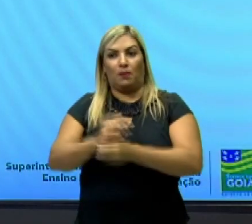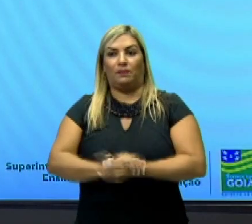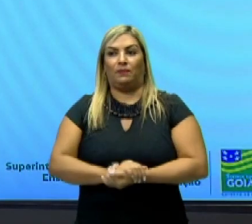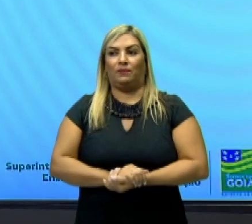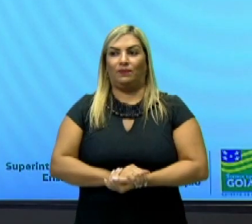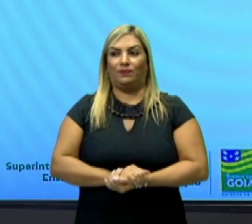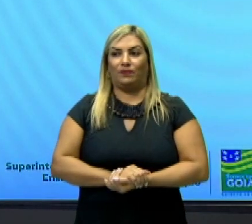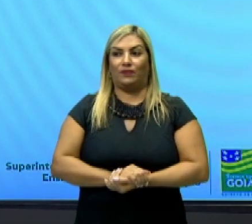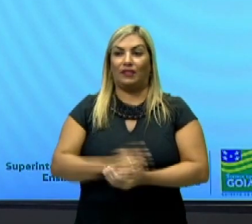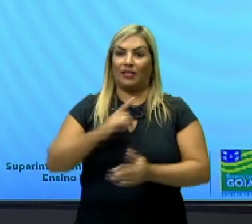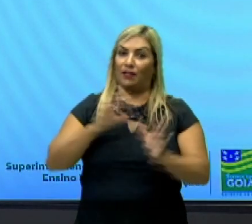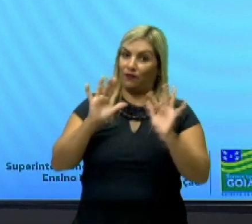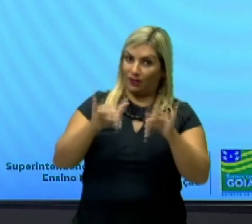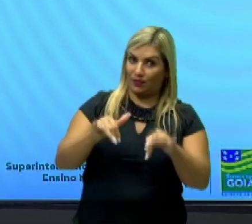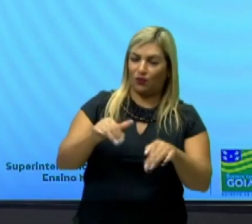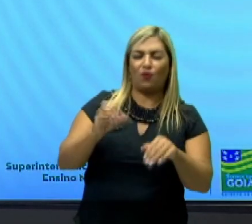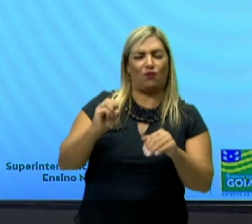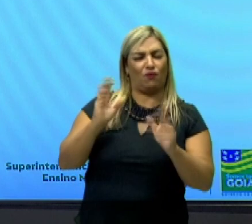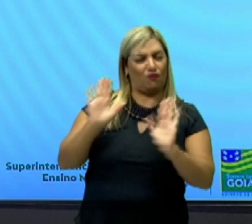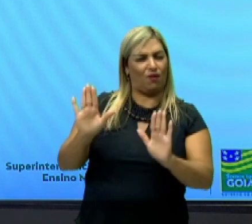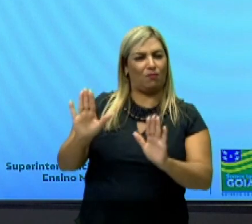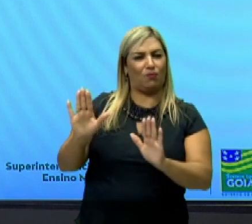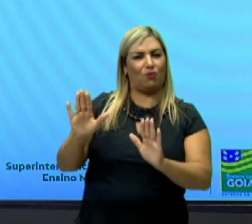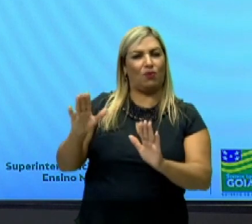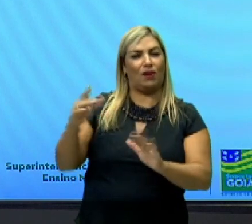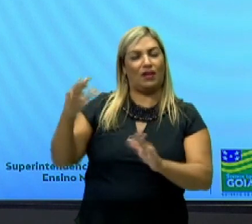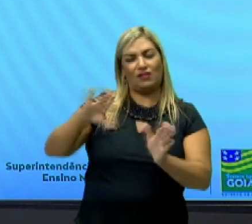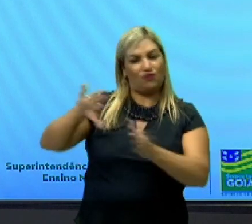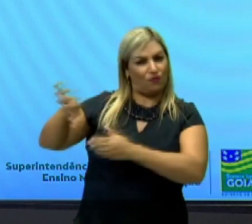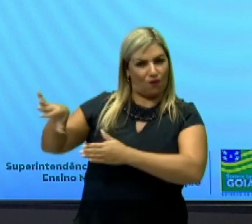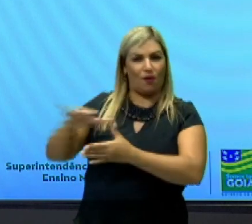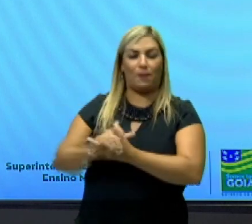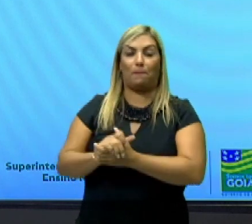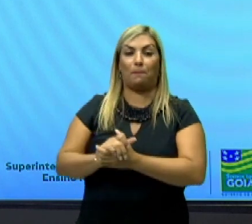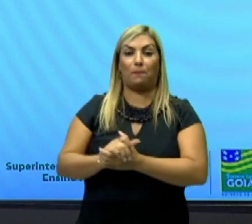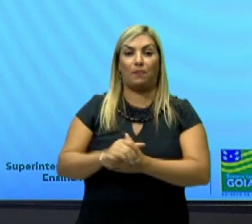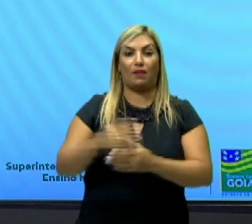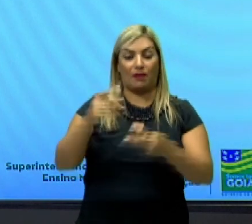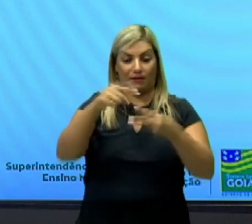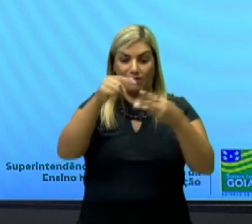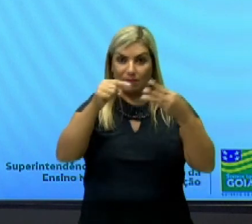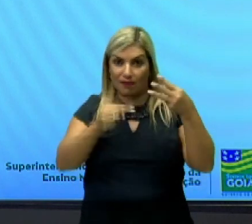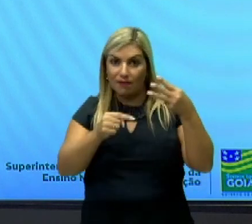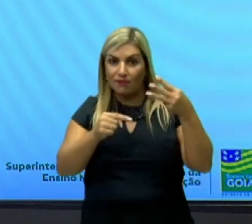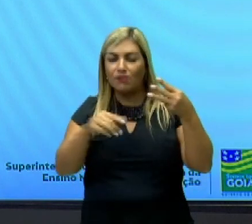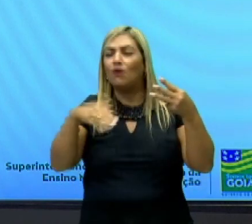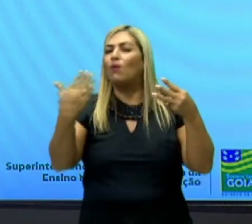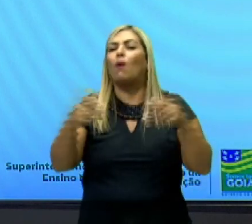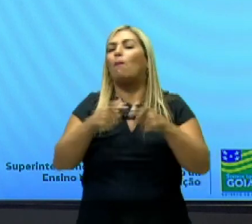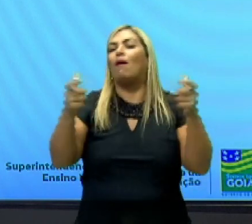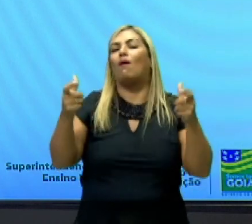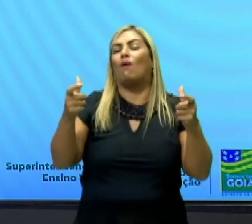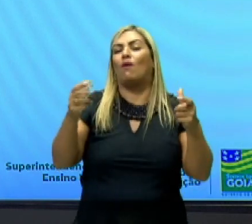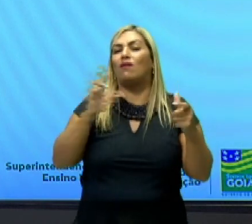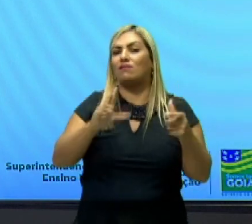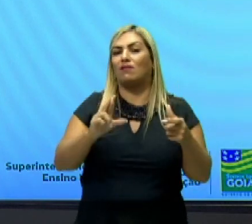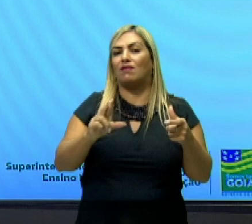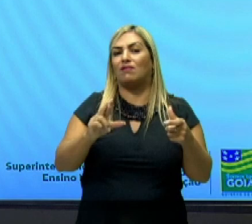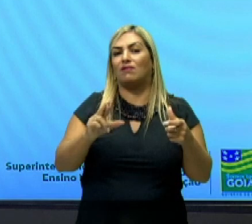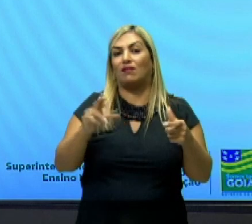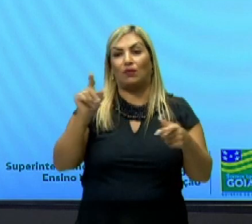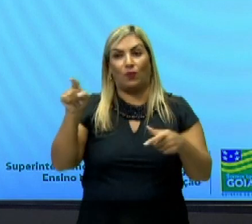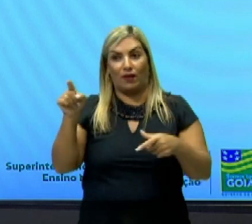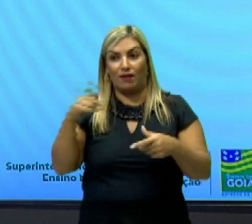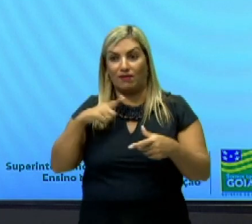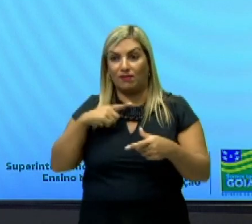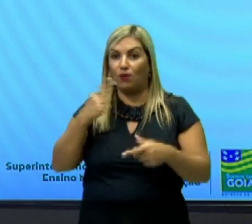seguinte, nosso tempo finalizou, vamos deixar esse cara aqui, esse 4 item de fora. Entre esses 3 itens aqui, qual deu a maior resistência? Não foi esse